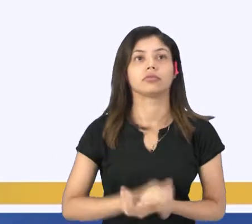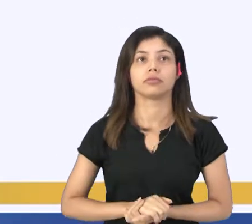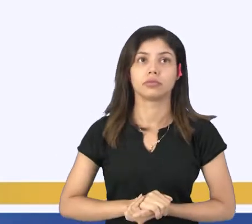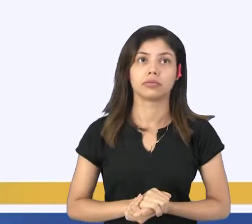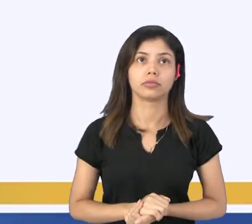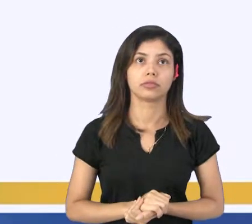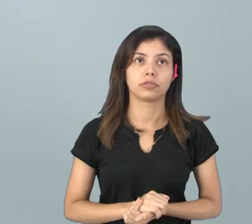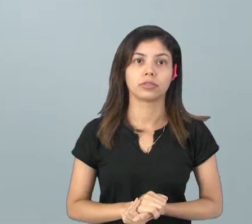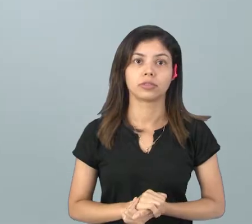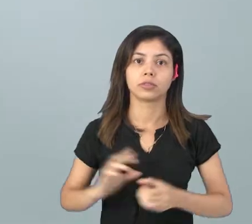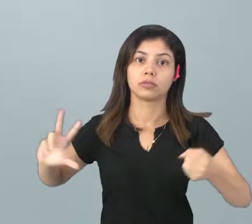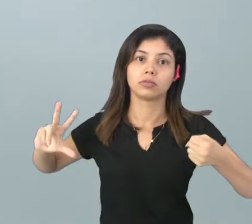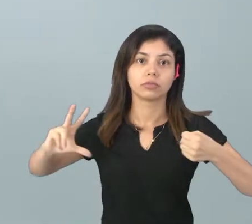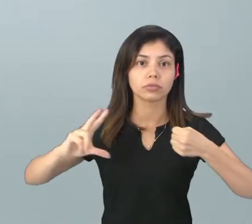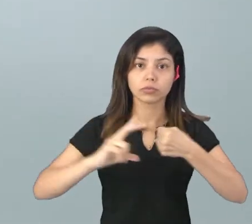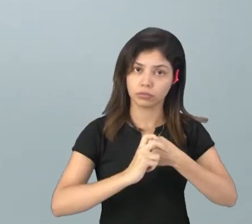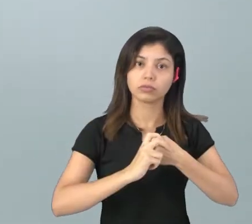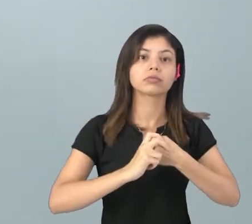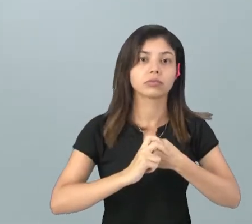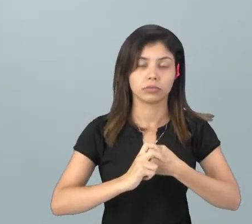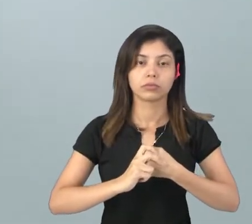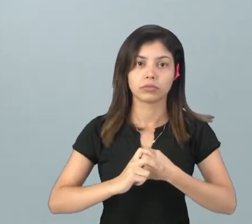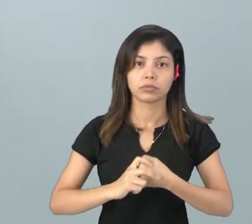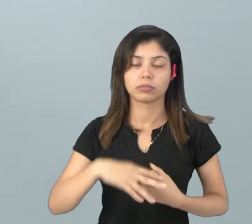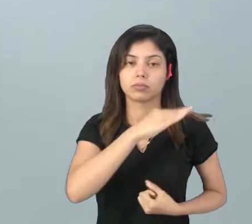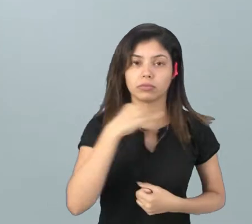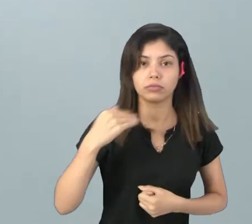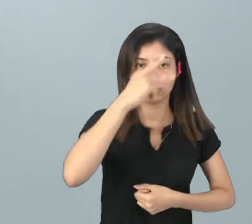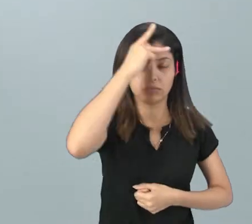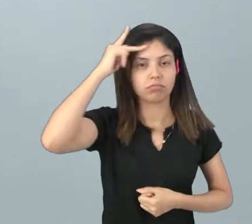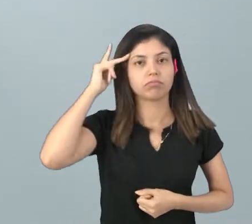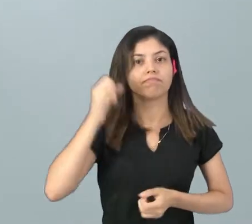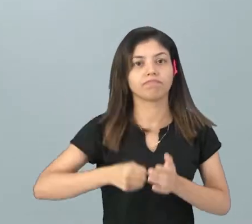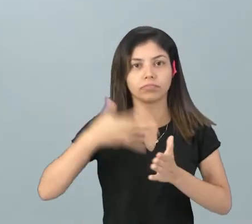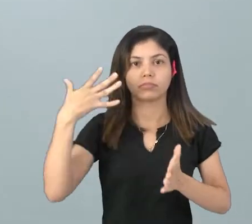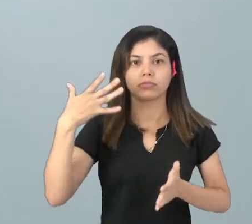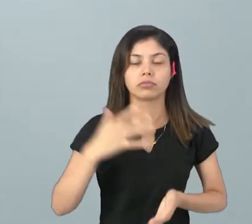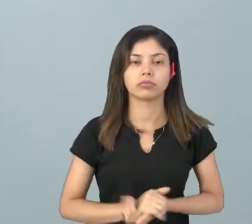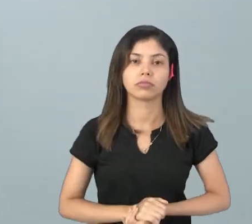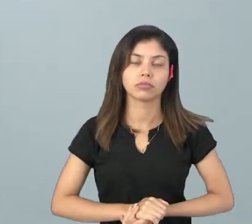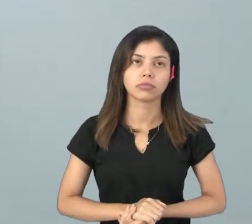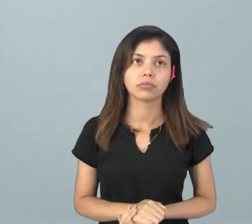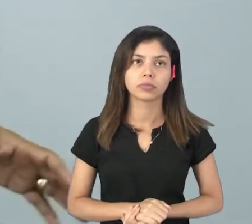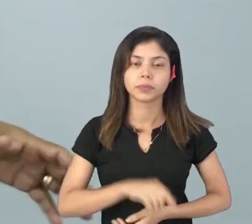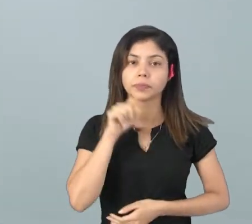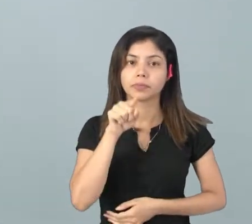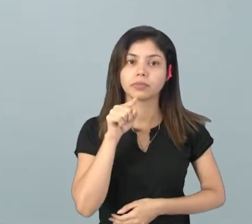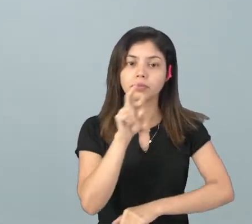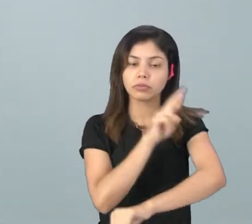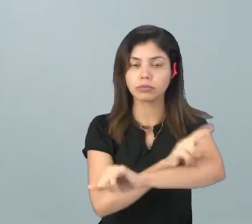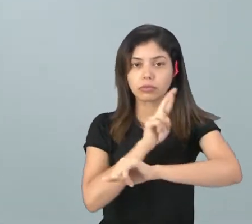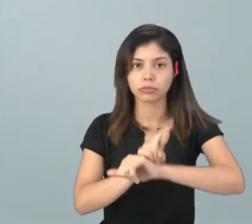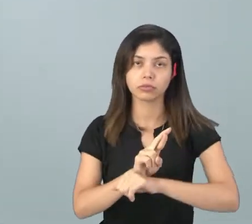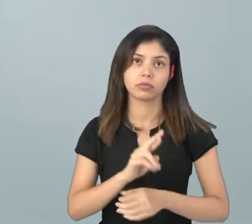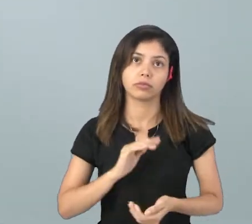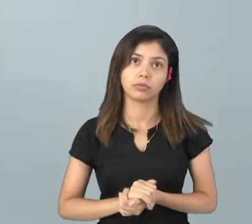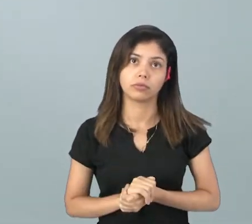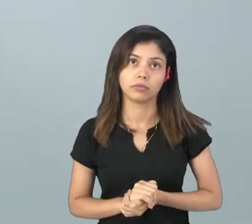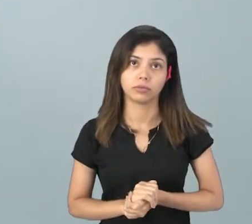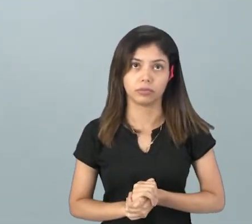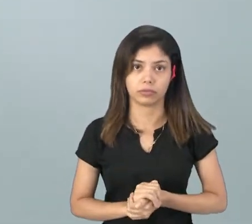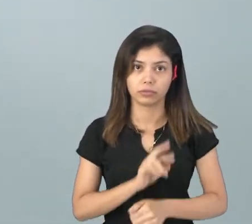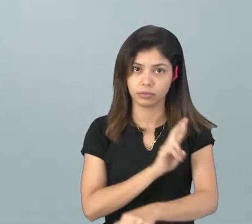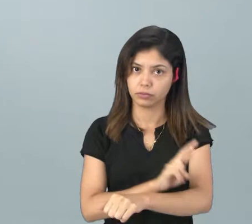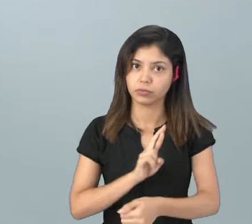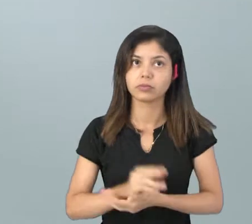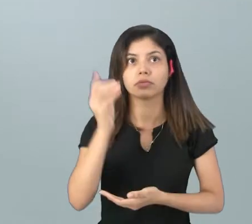um vírus mortal, letal, né, que está matando muita gente, e aí você é religioso, se prende na sua religião,